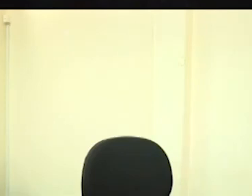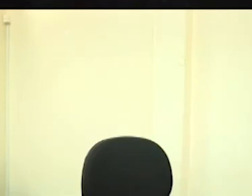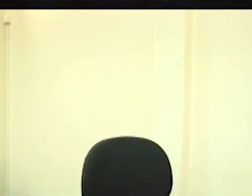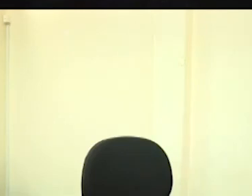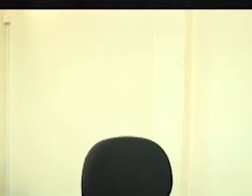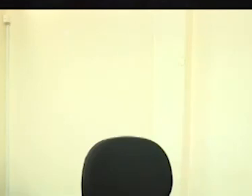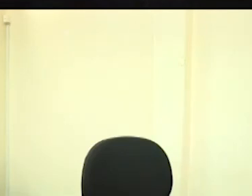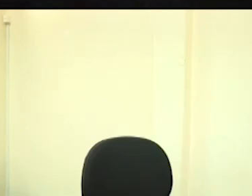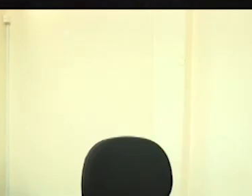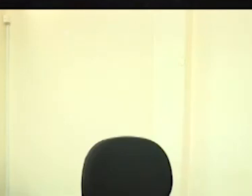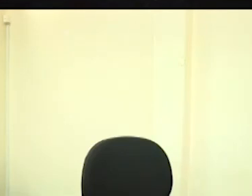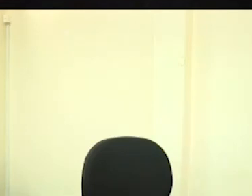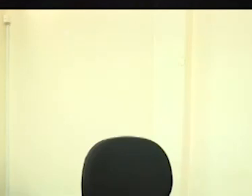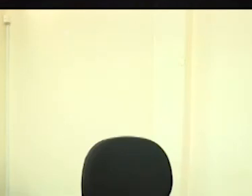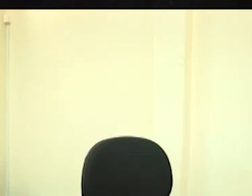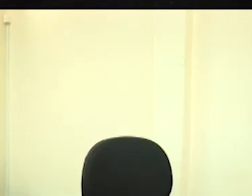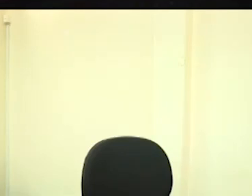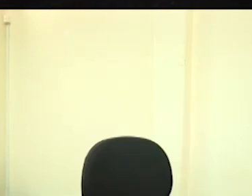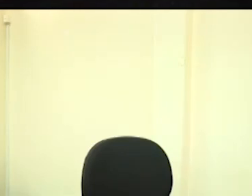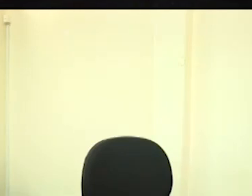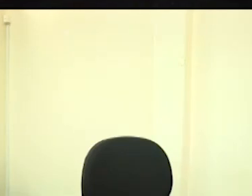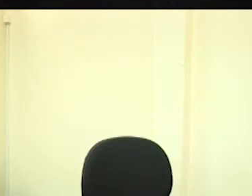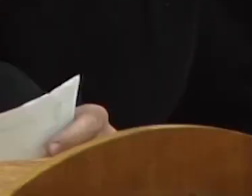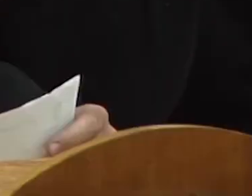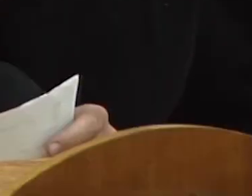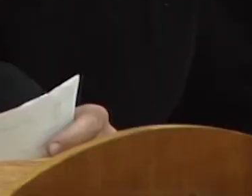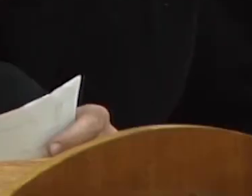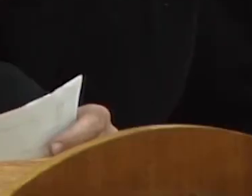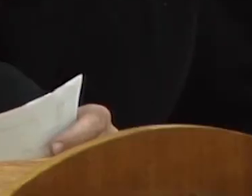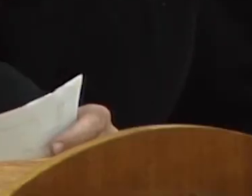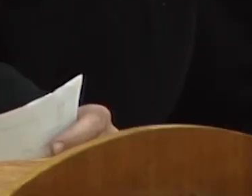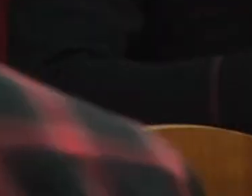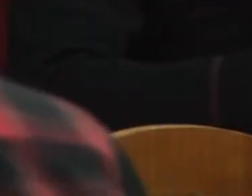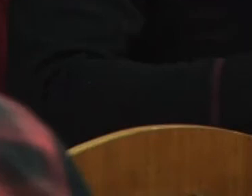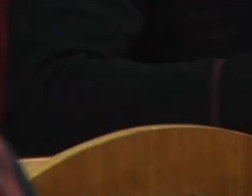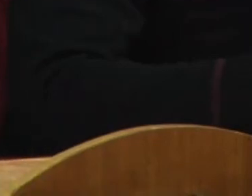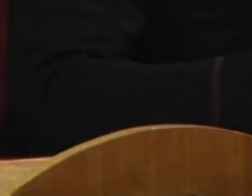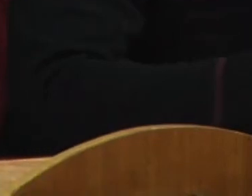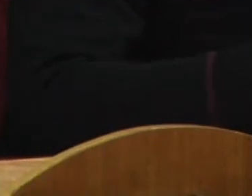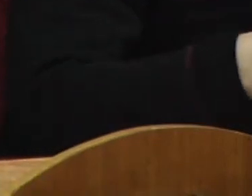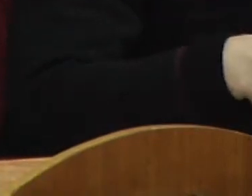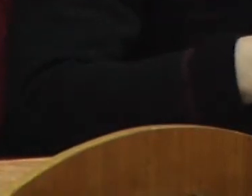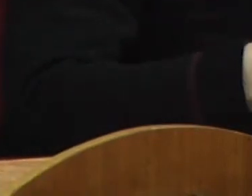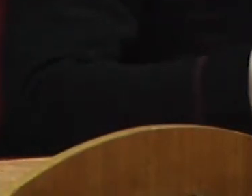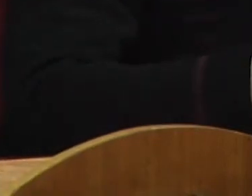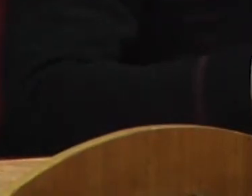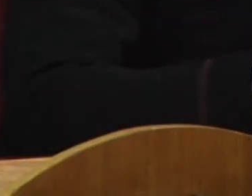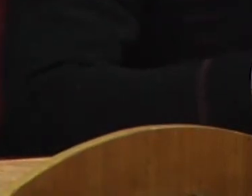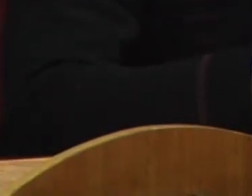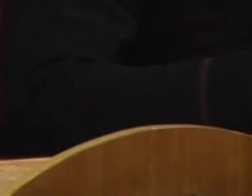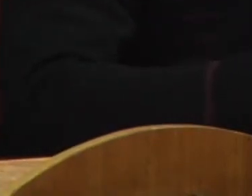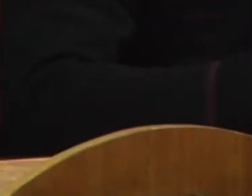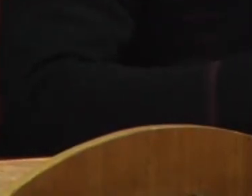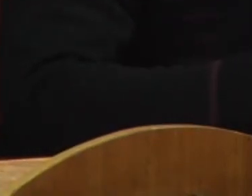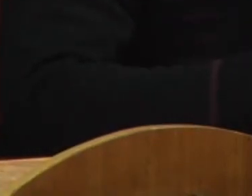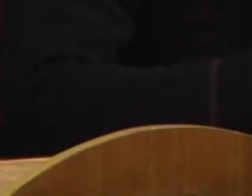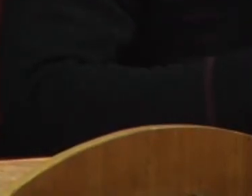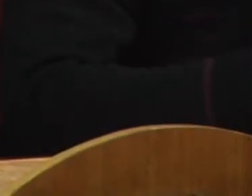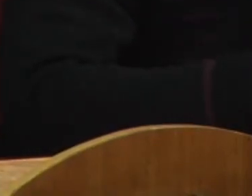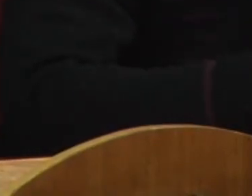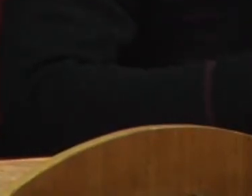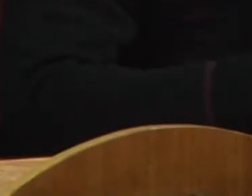da palavra. Expediente político, nobre colega vereador Hugo Rosseto. Vamos fazer de 5 minutos o expediente político